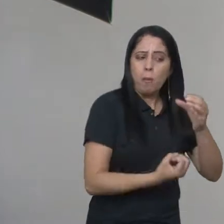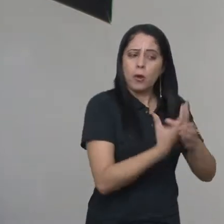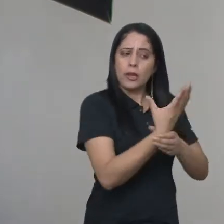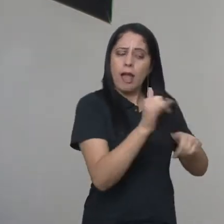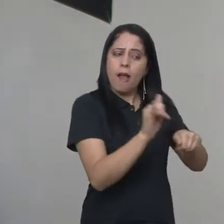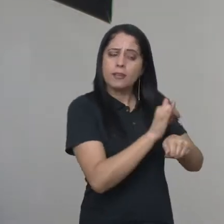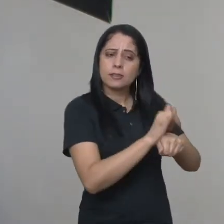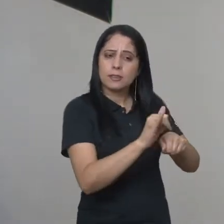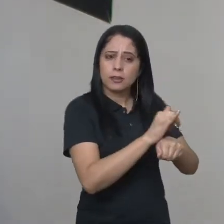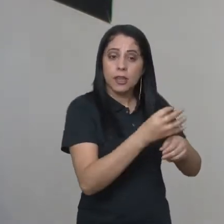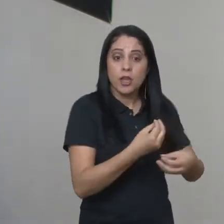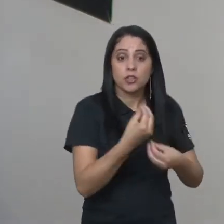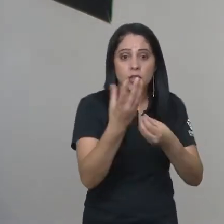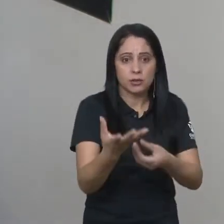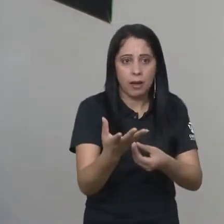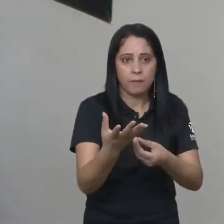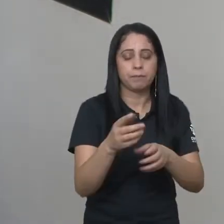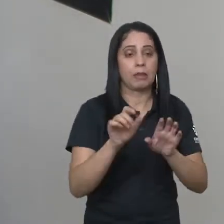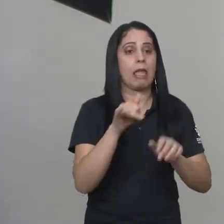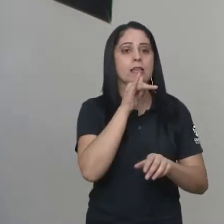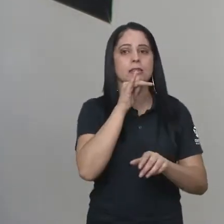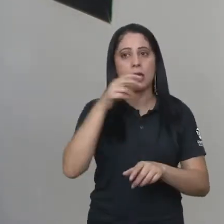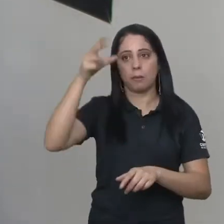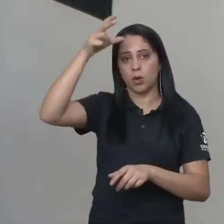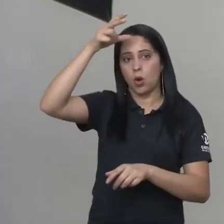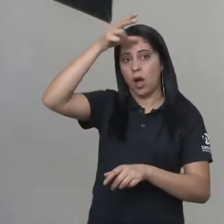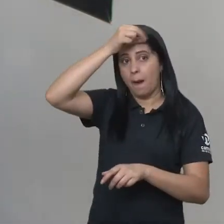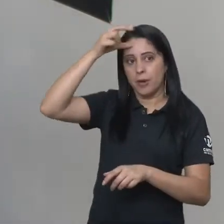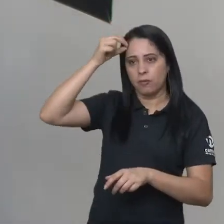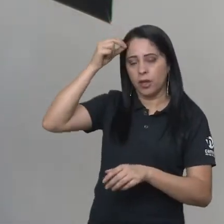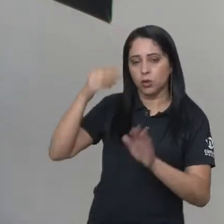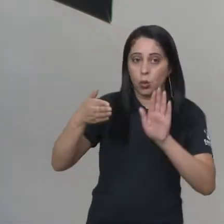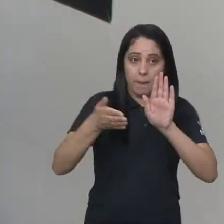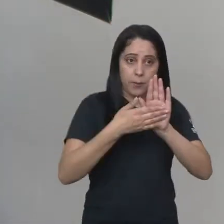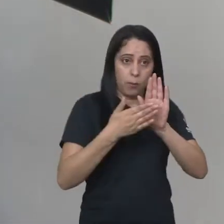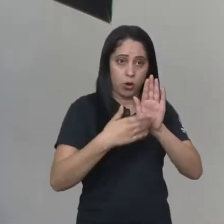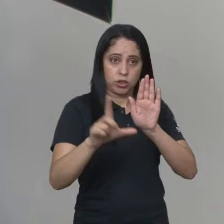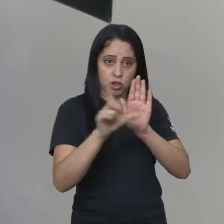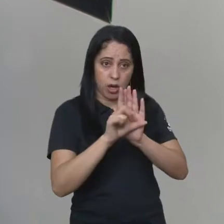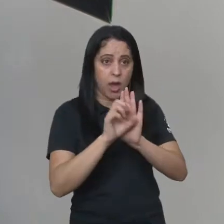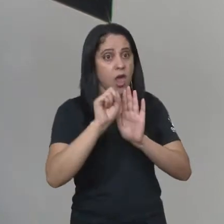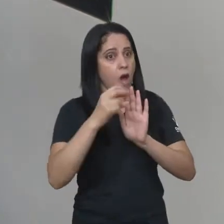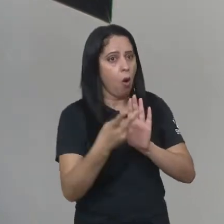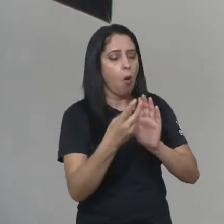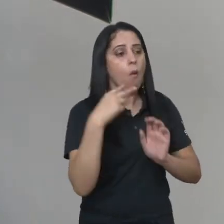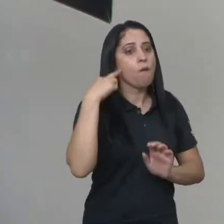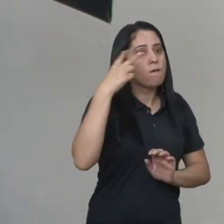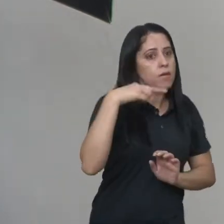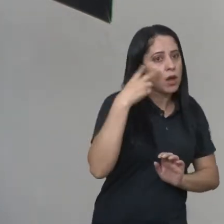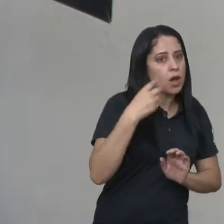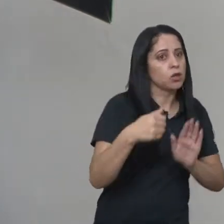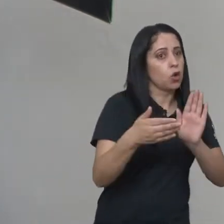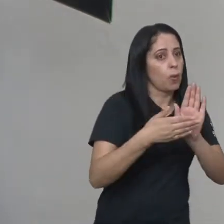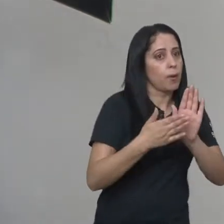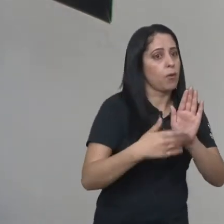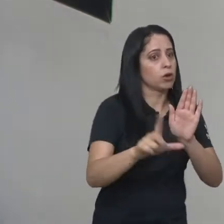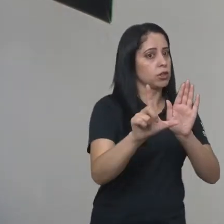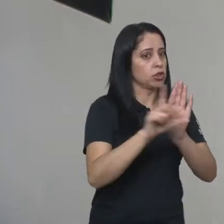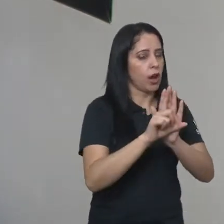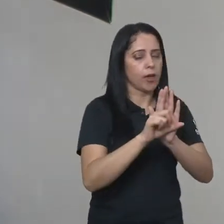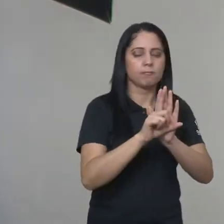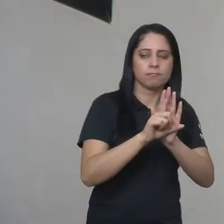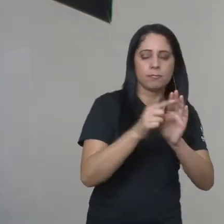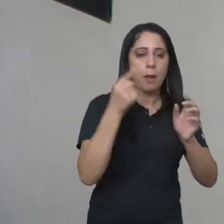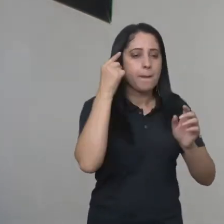com o que a Prefeitura vem oferecer. Então muitas vezes o Executivo vai fazer alguma proposta de lei ou a própria Câmara para